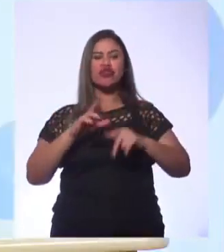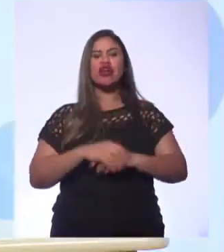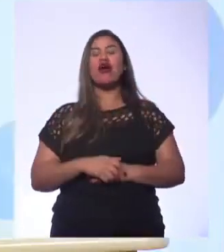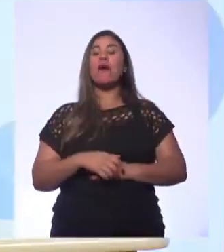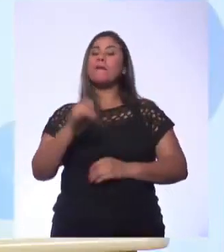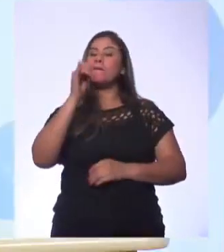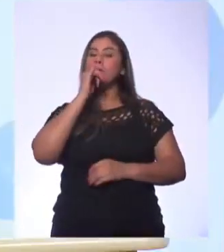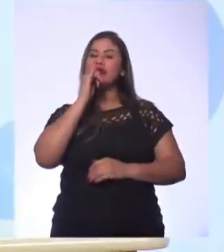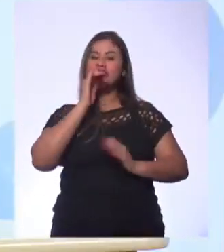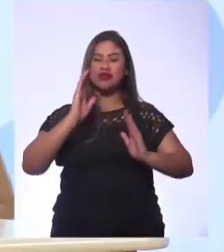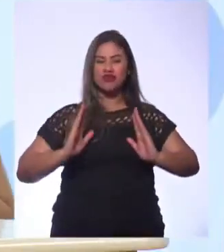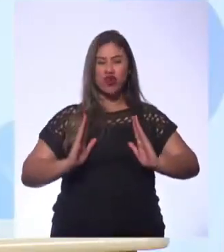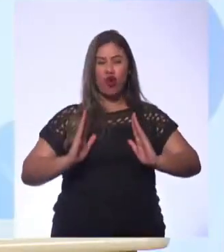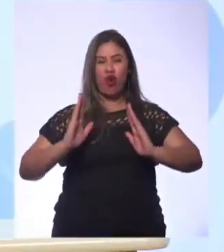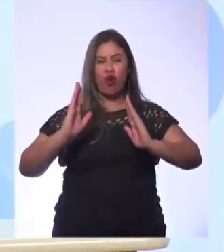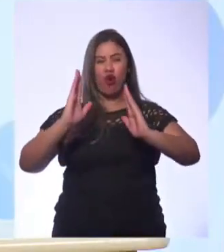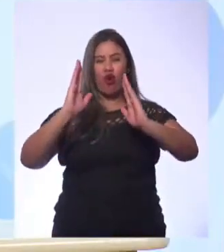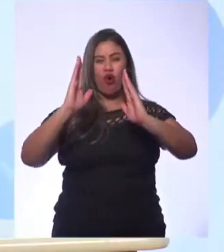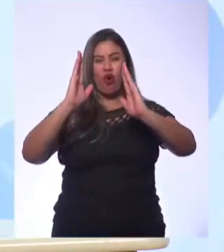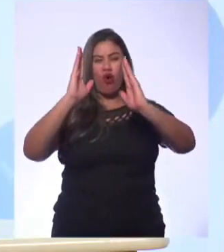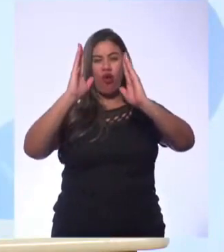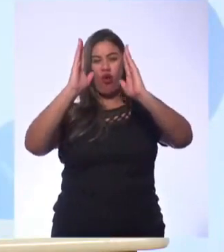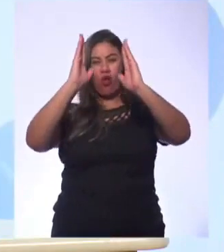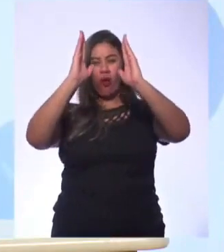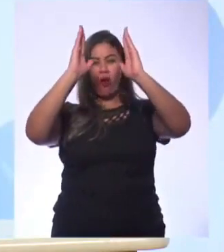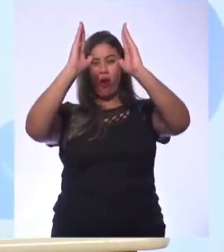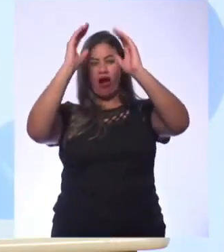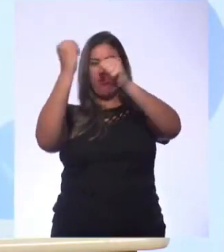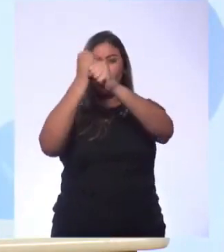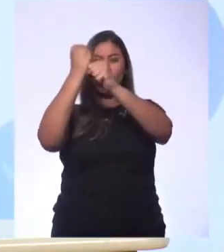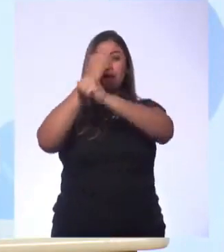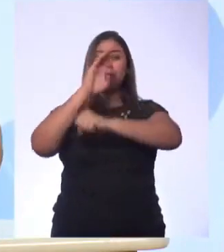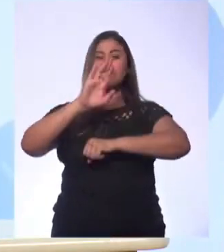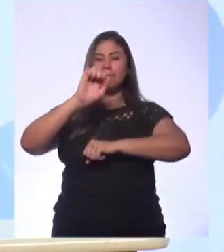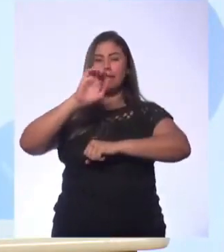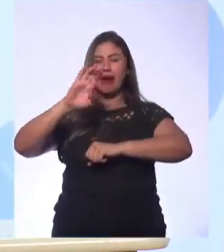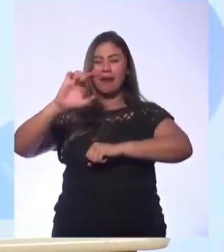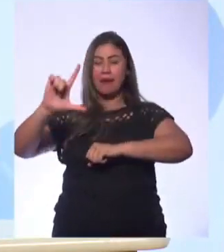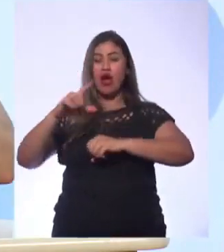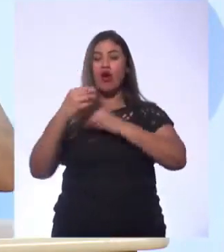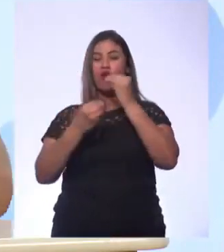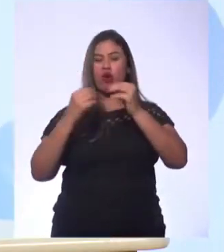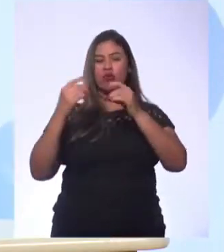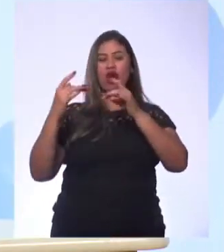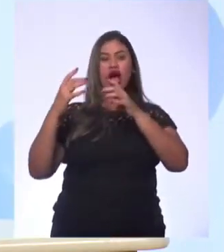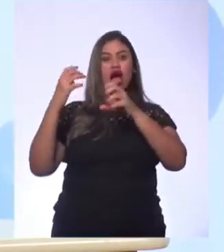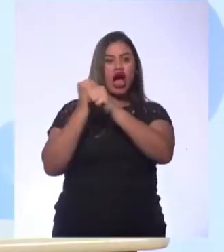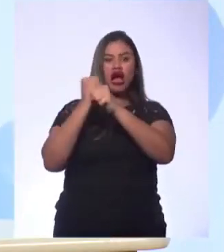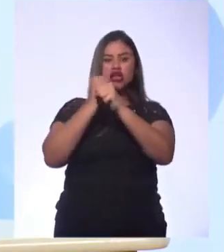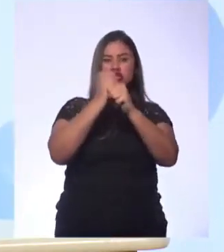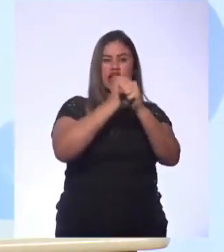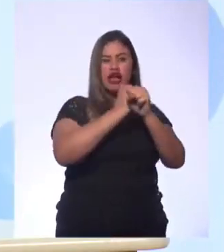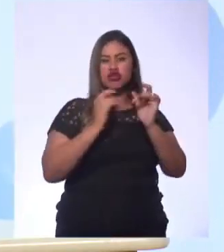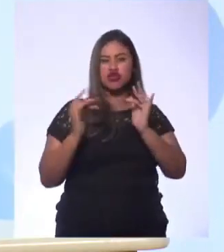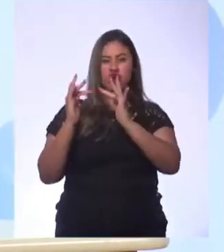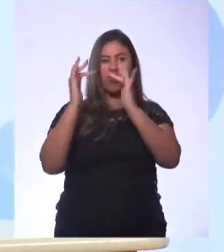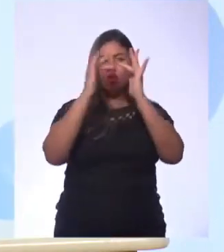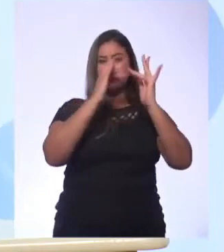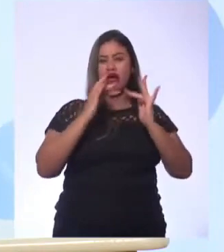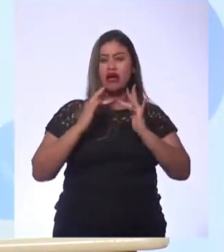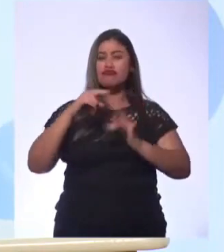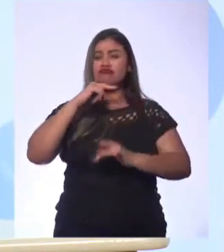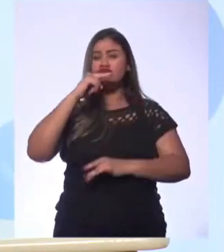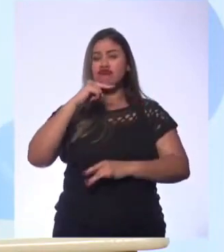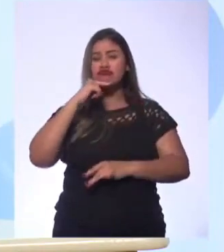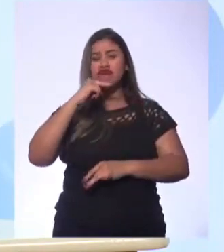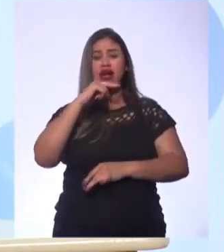de Babel, né, que o pessoal, aconteceu, não, foram anos e anos não tendo contato ali, os andares, e de repente eles já não conseguiram nem se comunicar